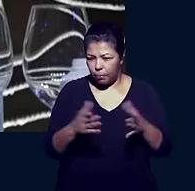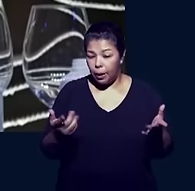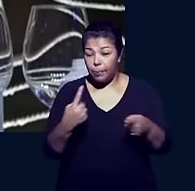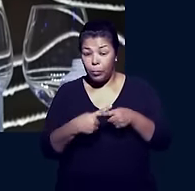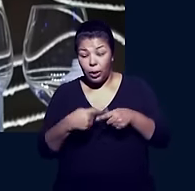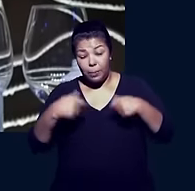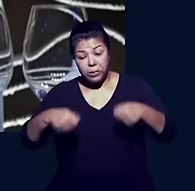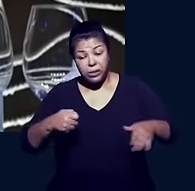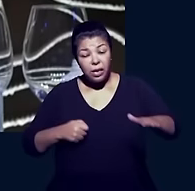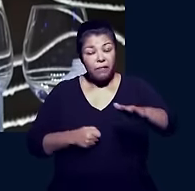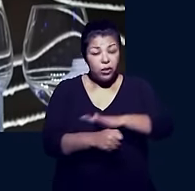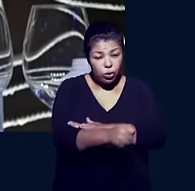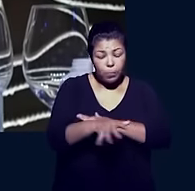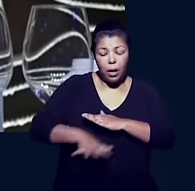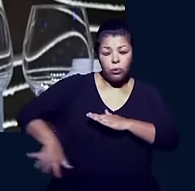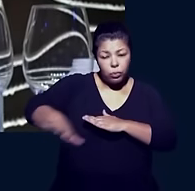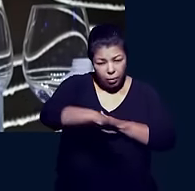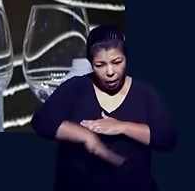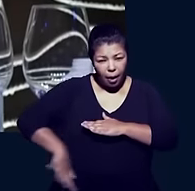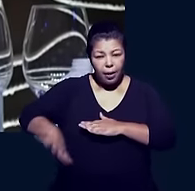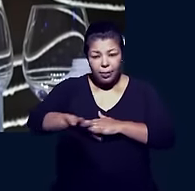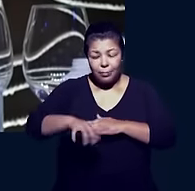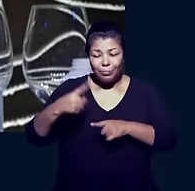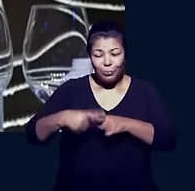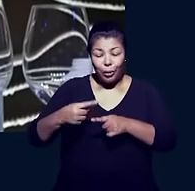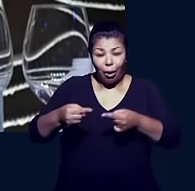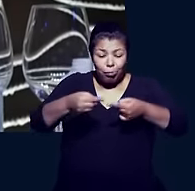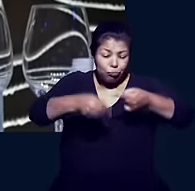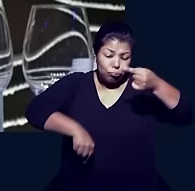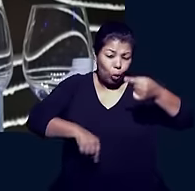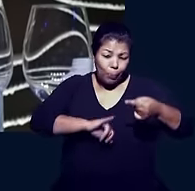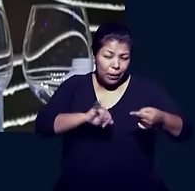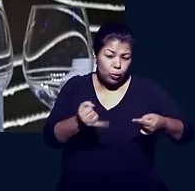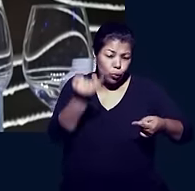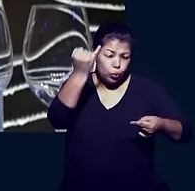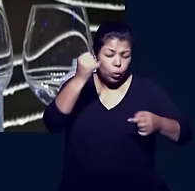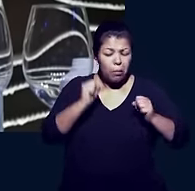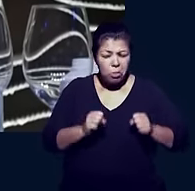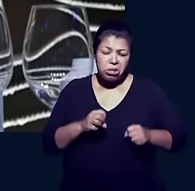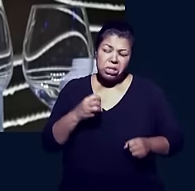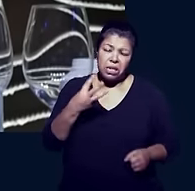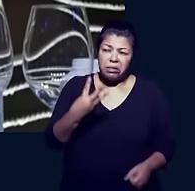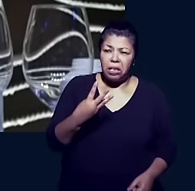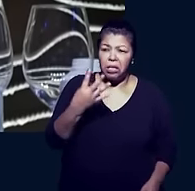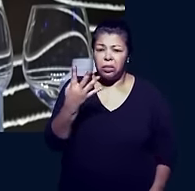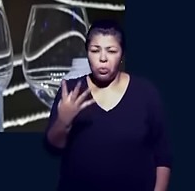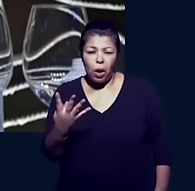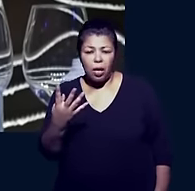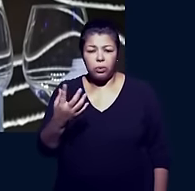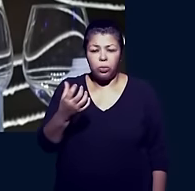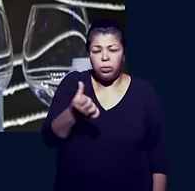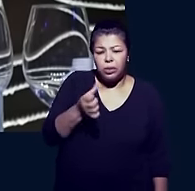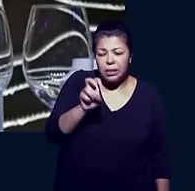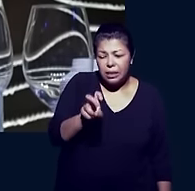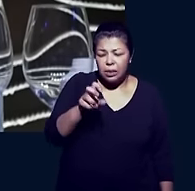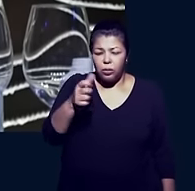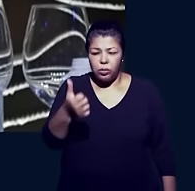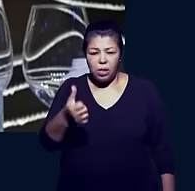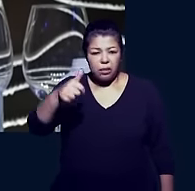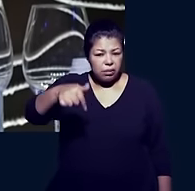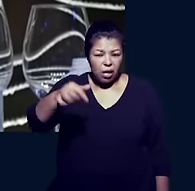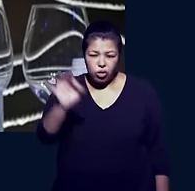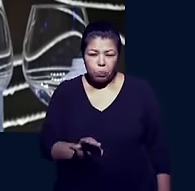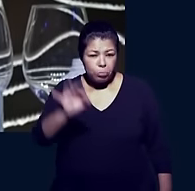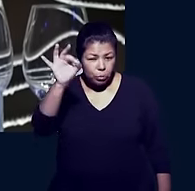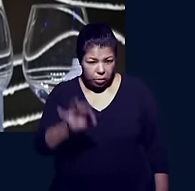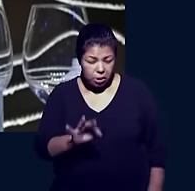investimento nesse setor que não tem nada a ver com o juro o juro pode ser 5 6 7 3 não importa eh vai ter dinheiro público para fazer o o roe